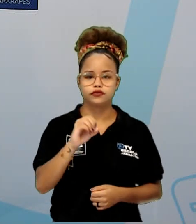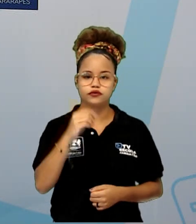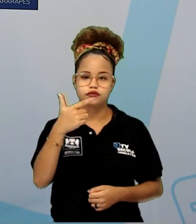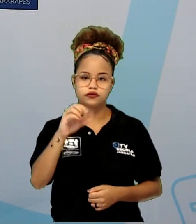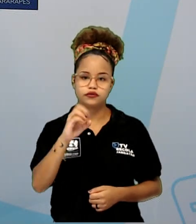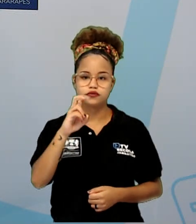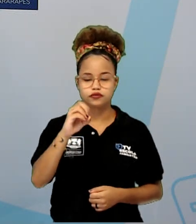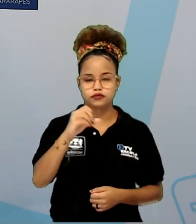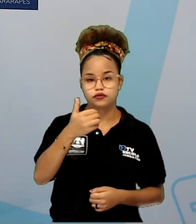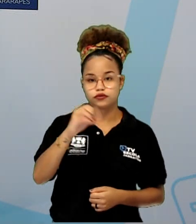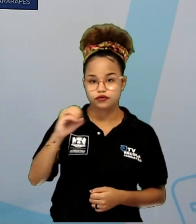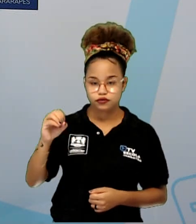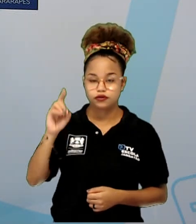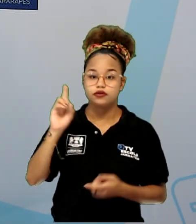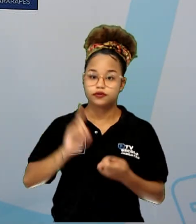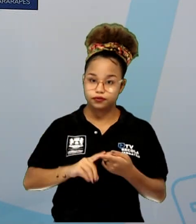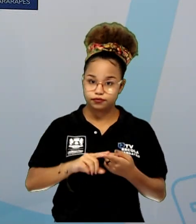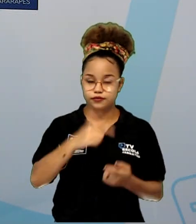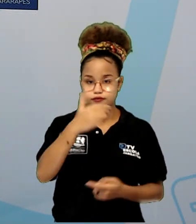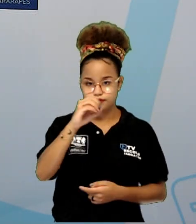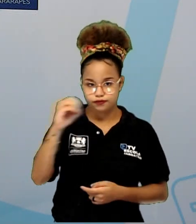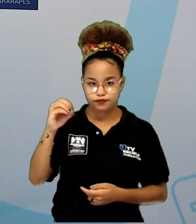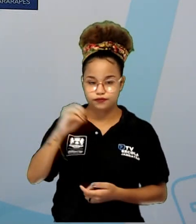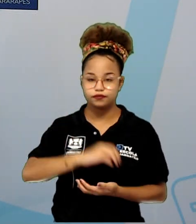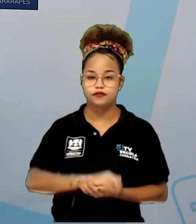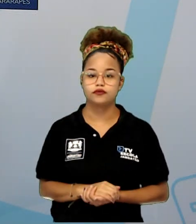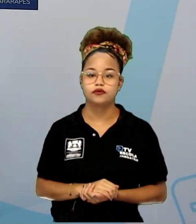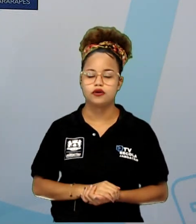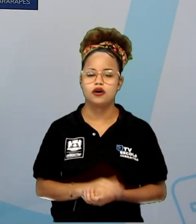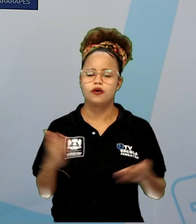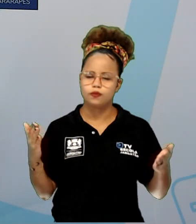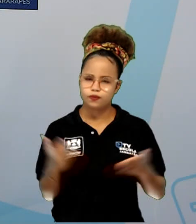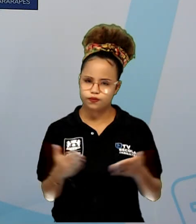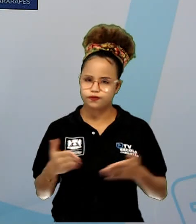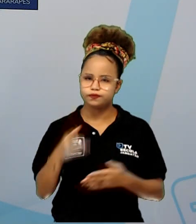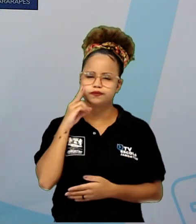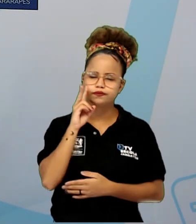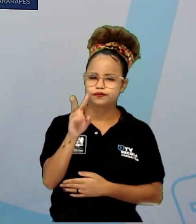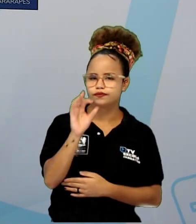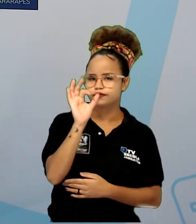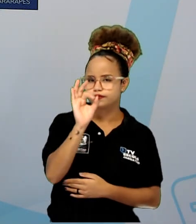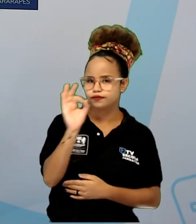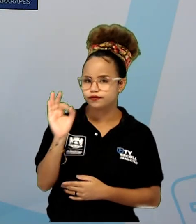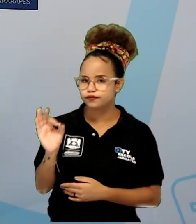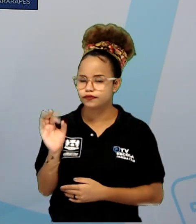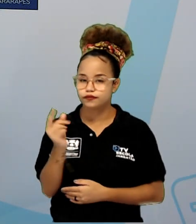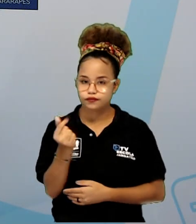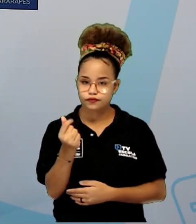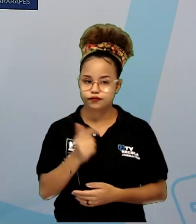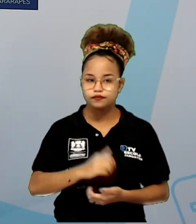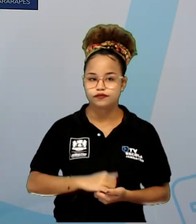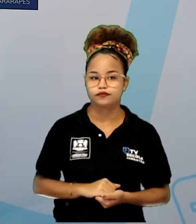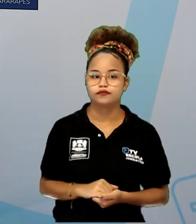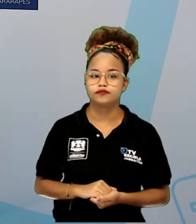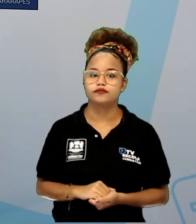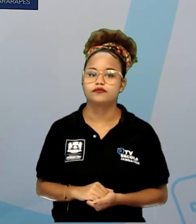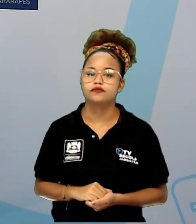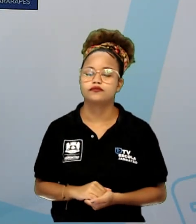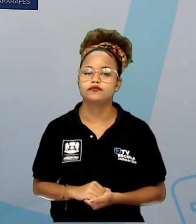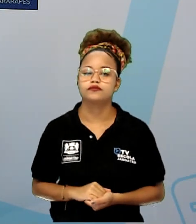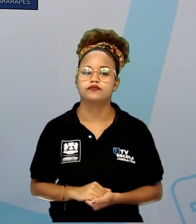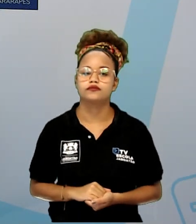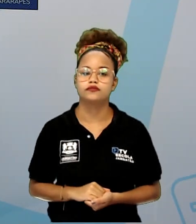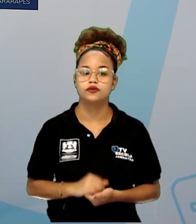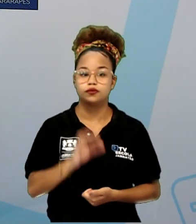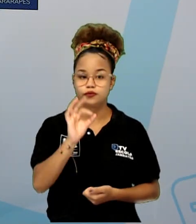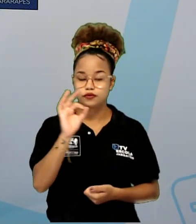20, 50, 100 e 200. Nós vamos ver agora as moedas, tá? As moedas que